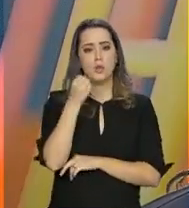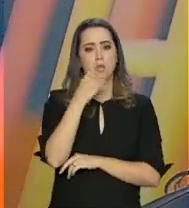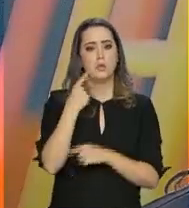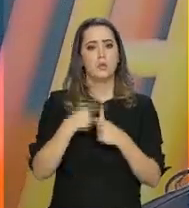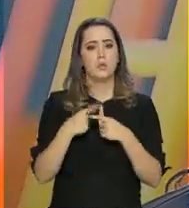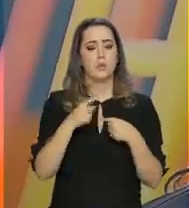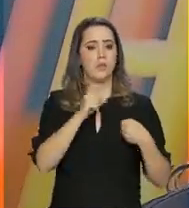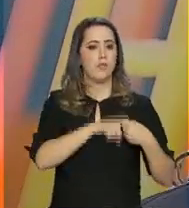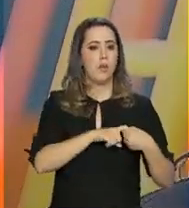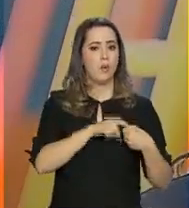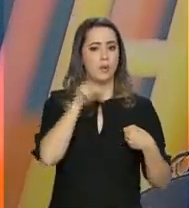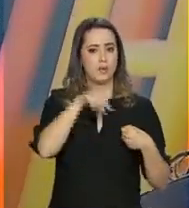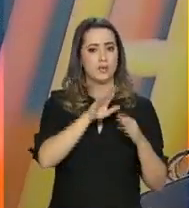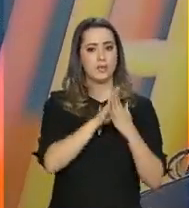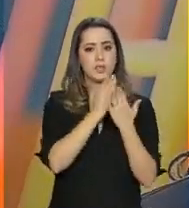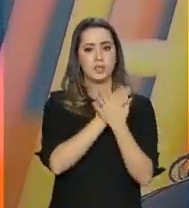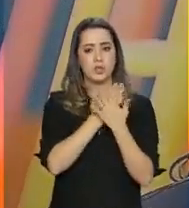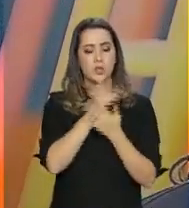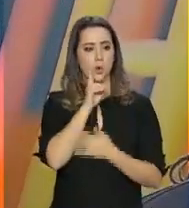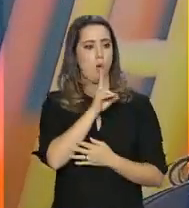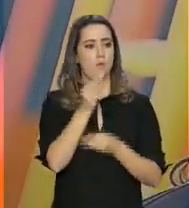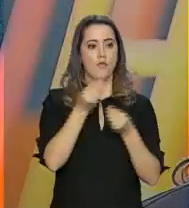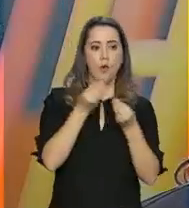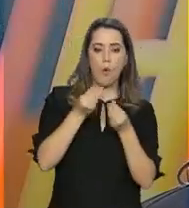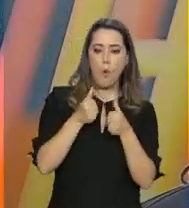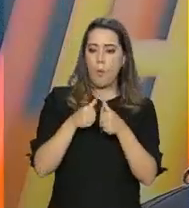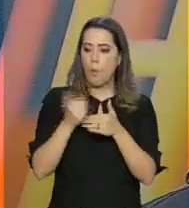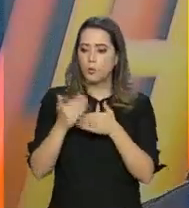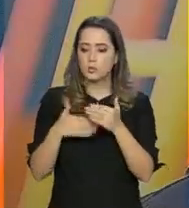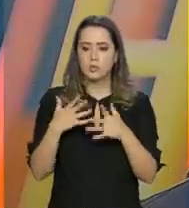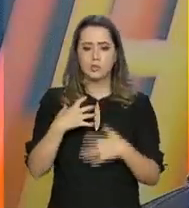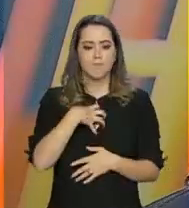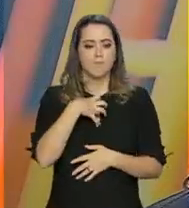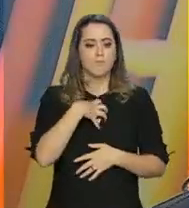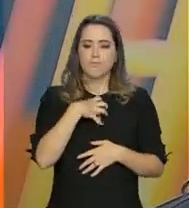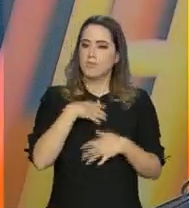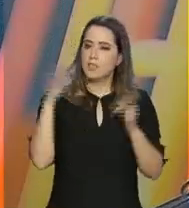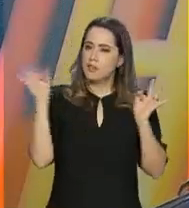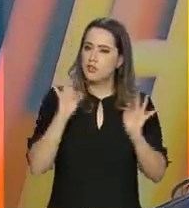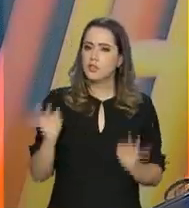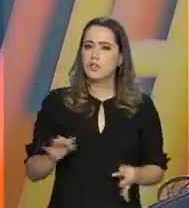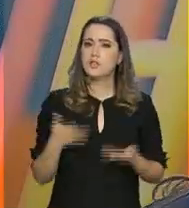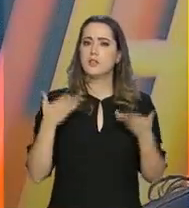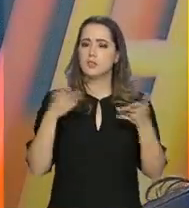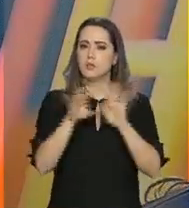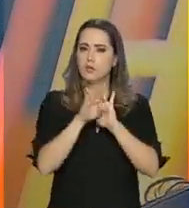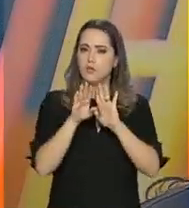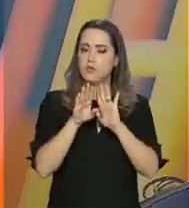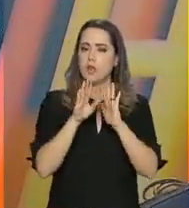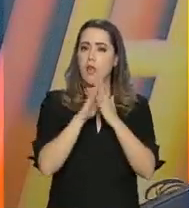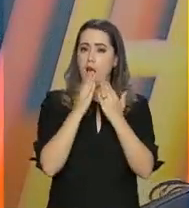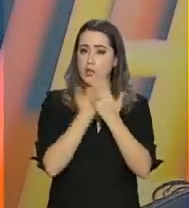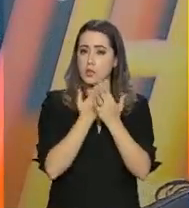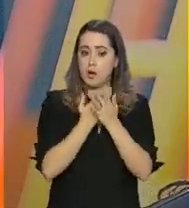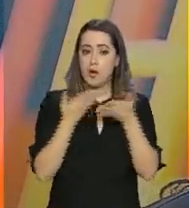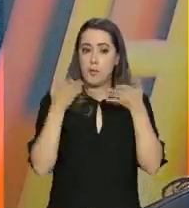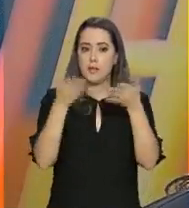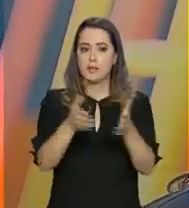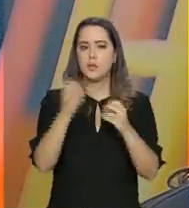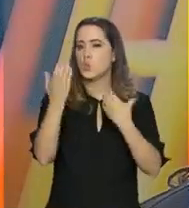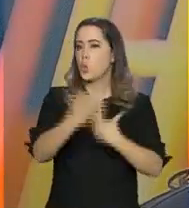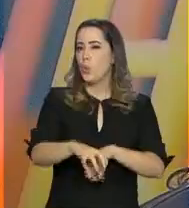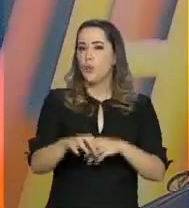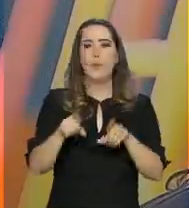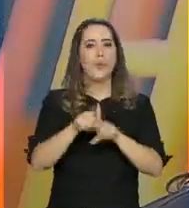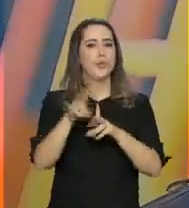eles voltam para ver como a escola está, eles se sentem engrandecidos em ver a escola participando em prêmios, concursos, né? Ficam